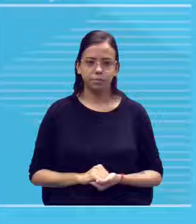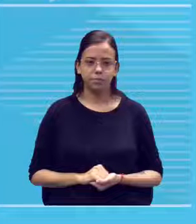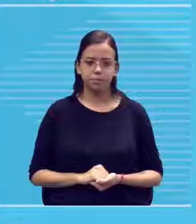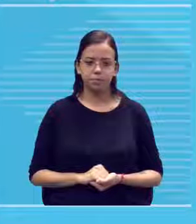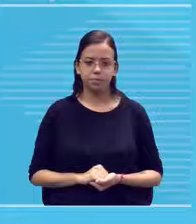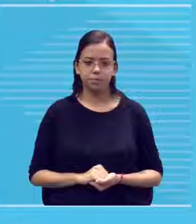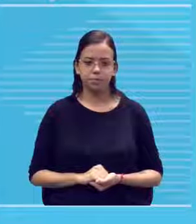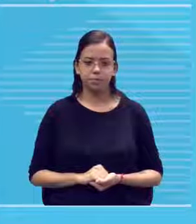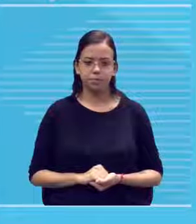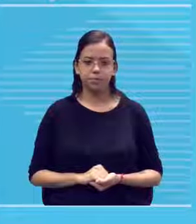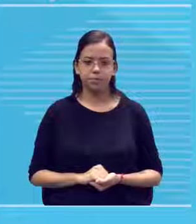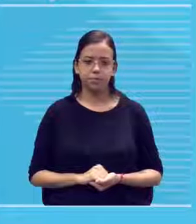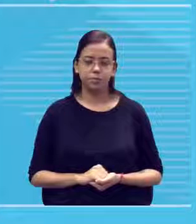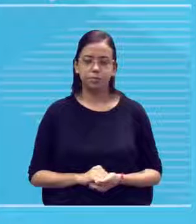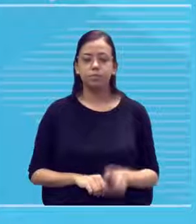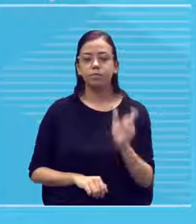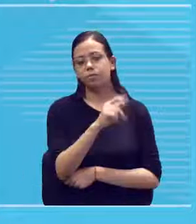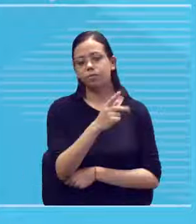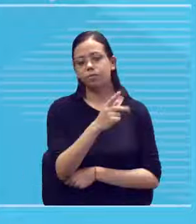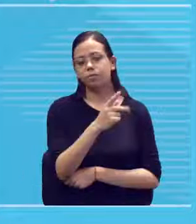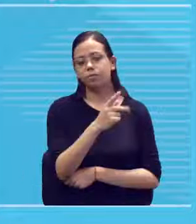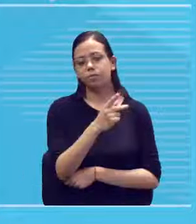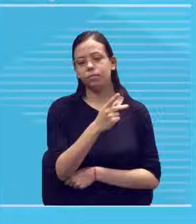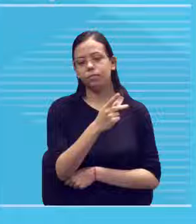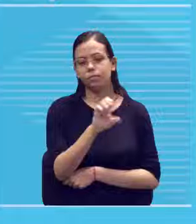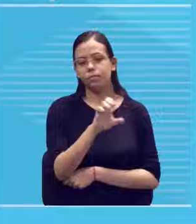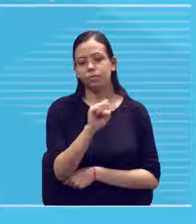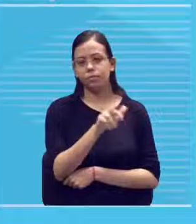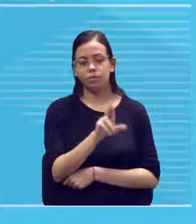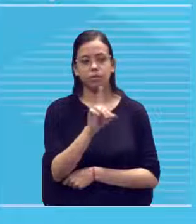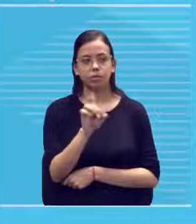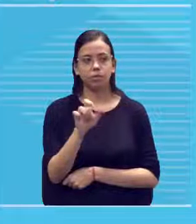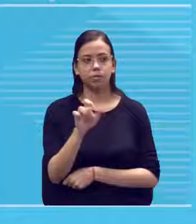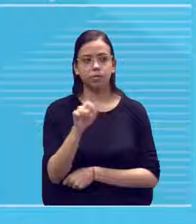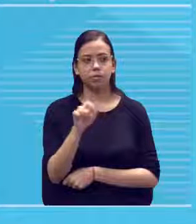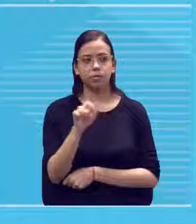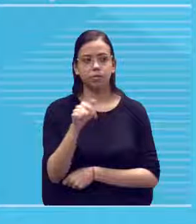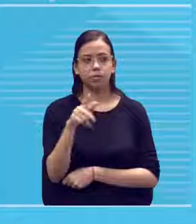ó e aqui esse Apesar de que é uma concessão